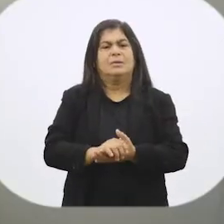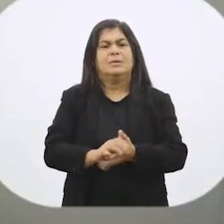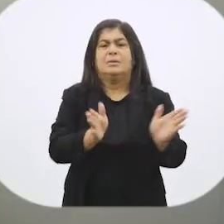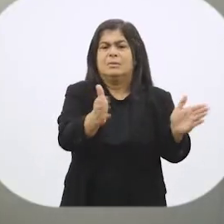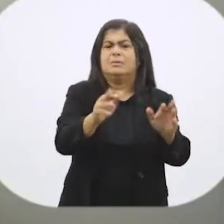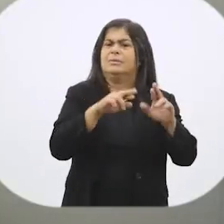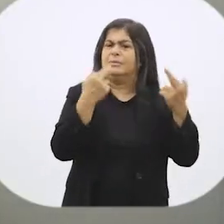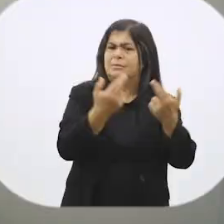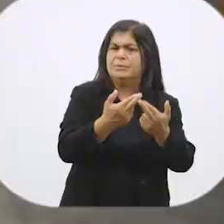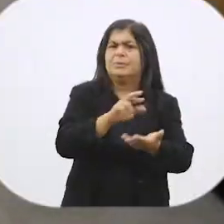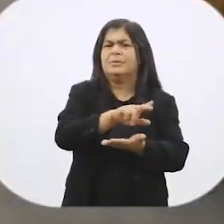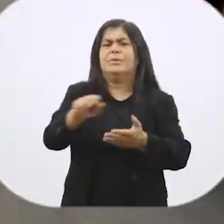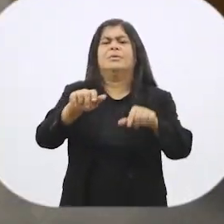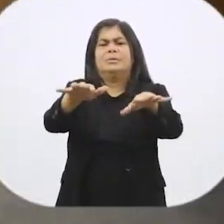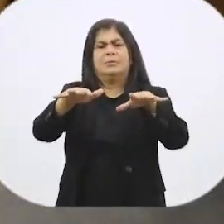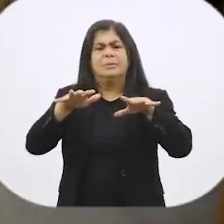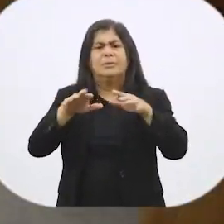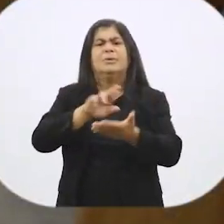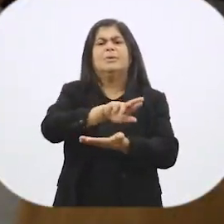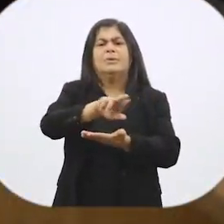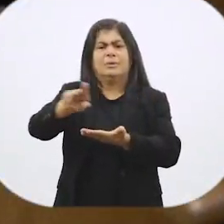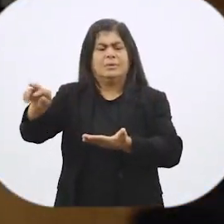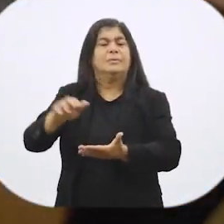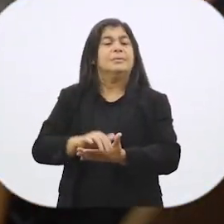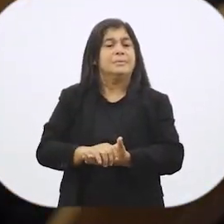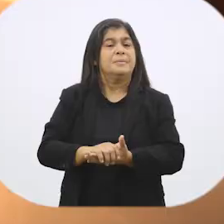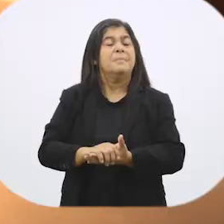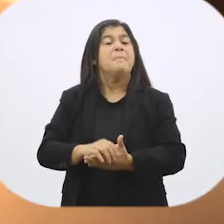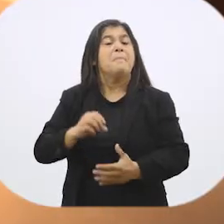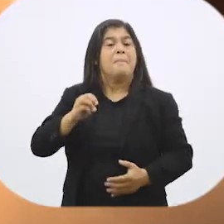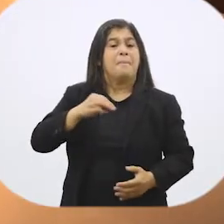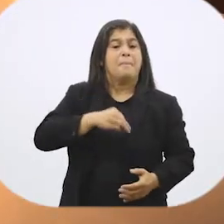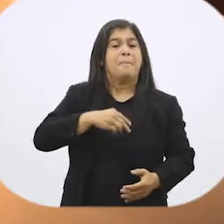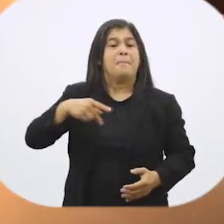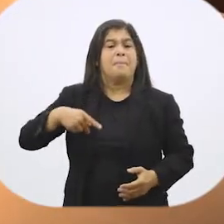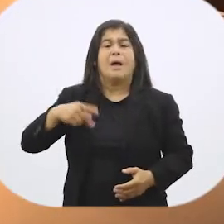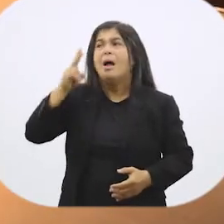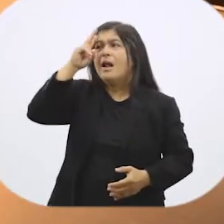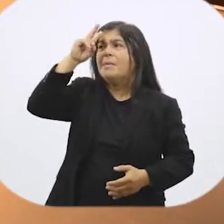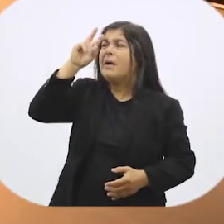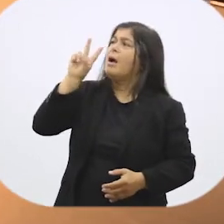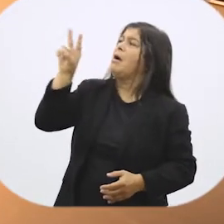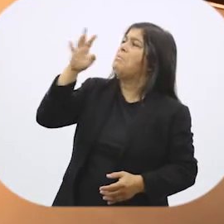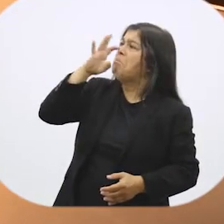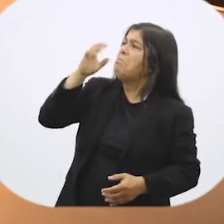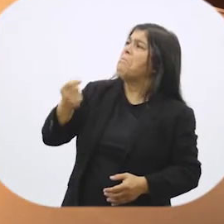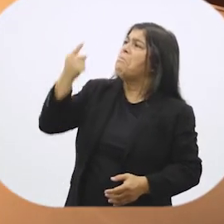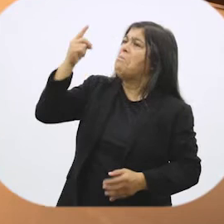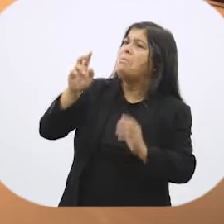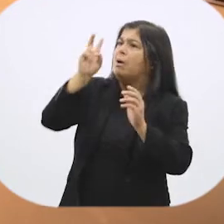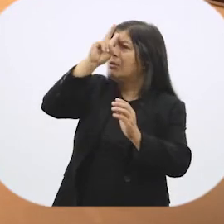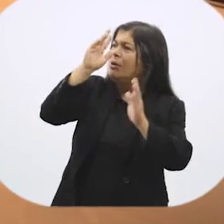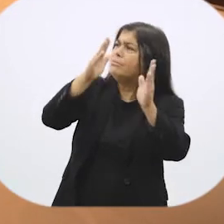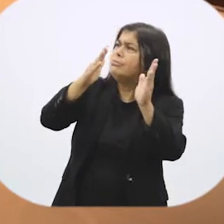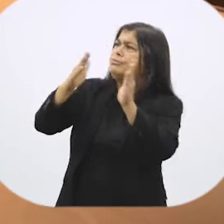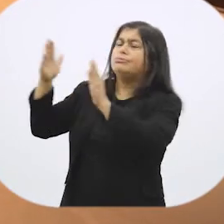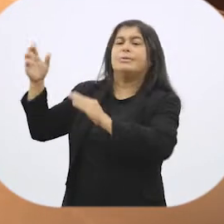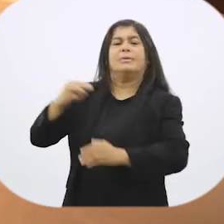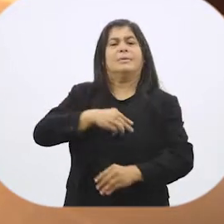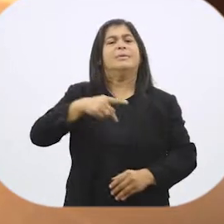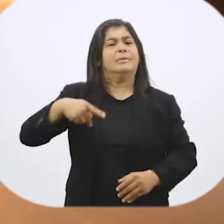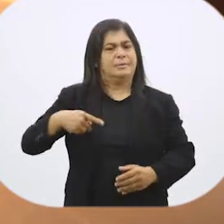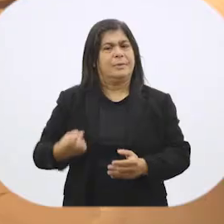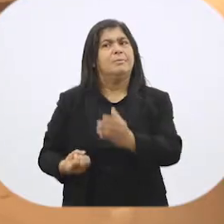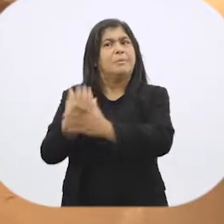prédio abriga salas de reunião, auditório e o memorial do MPPB, onde os visitantes poderão acompanhar a história da